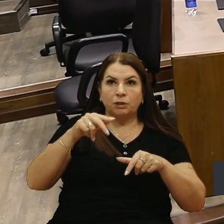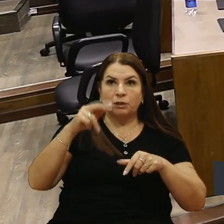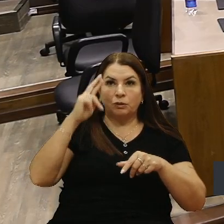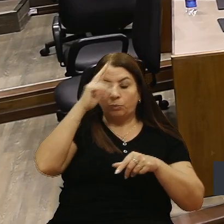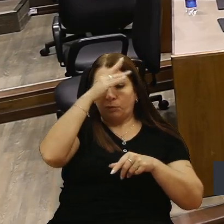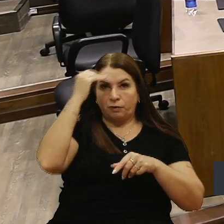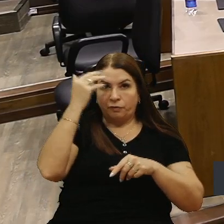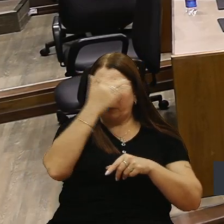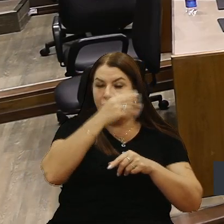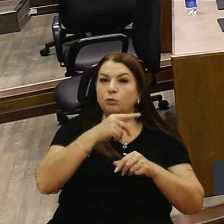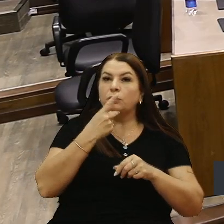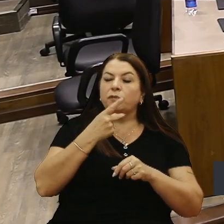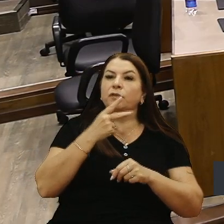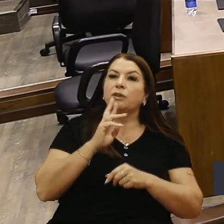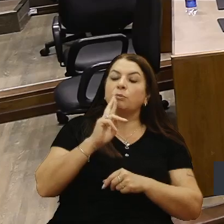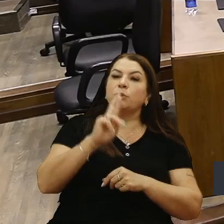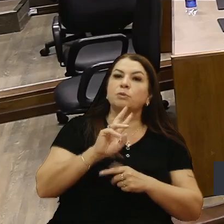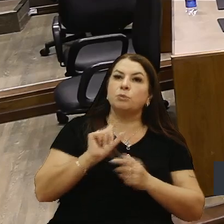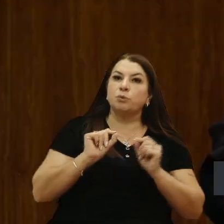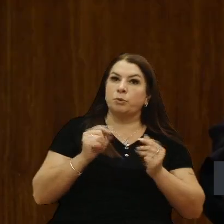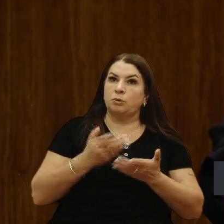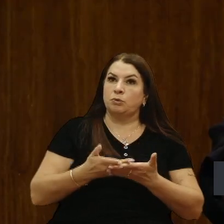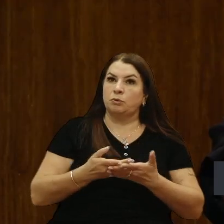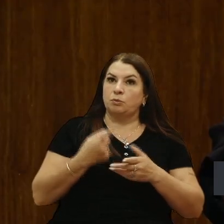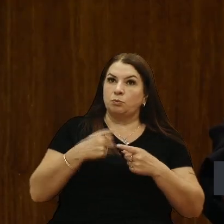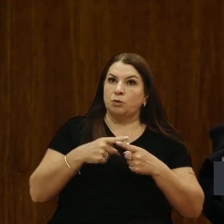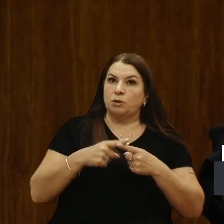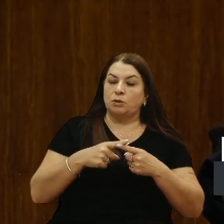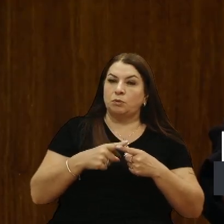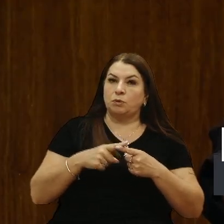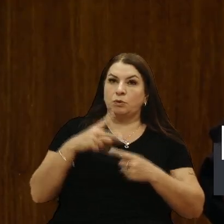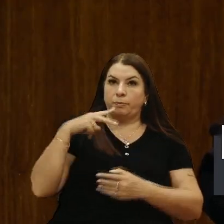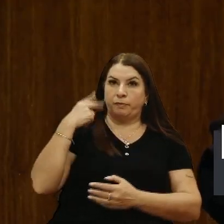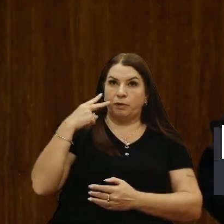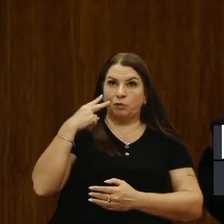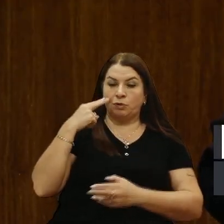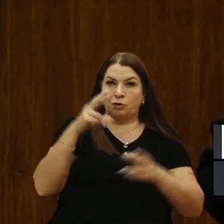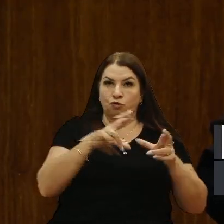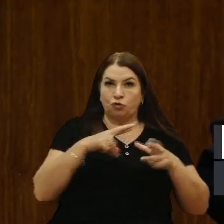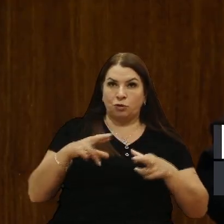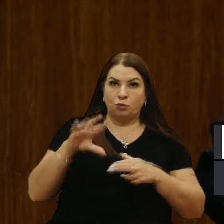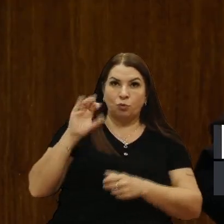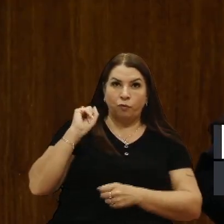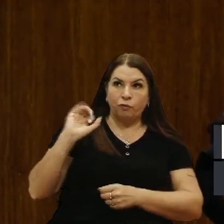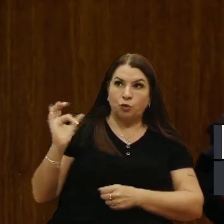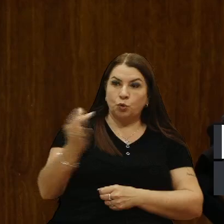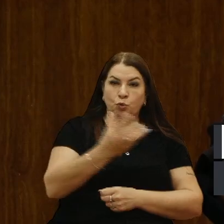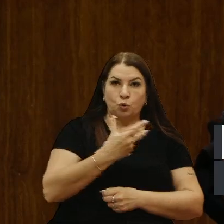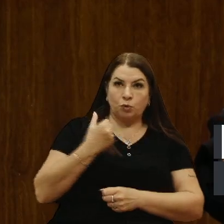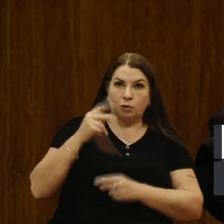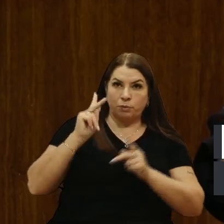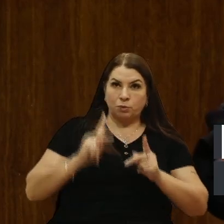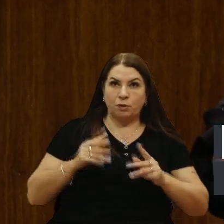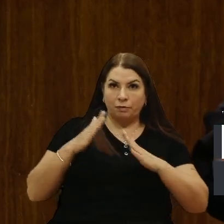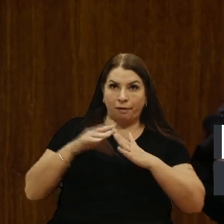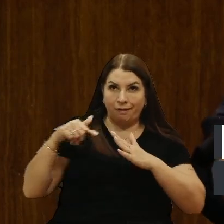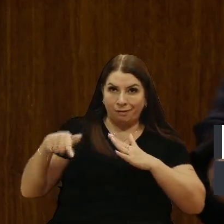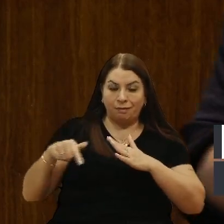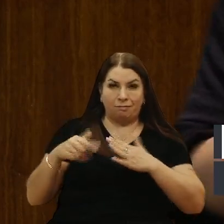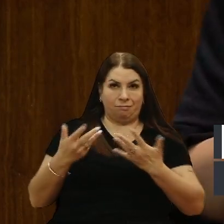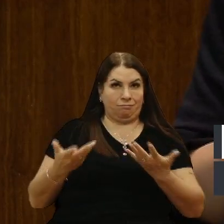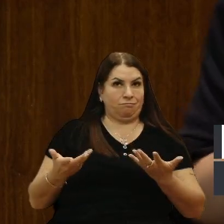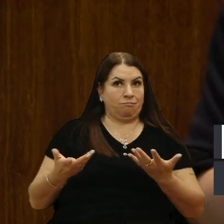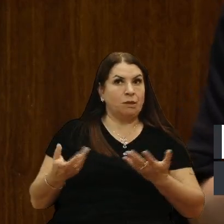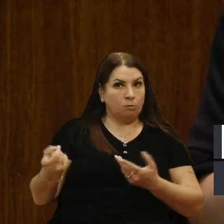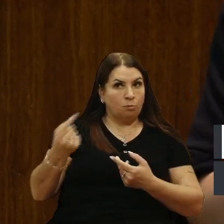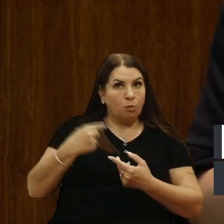e se lhe deram algum retorno sobre isso. Porque quando uma vereadora da região que ouve isso de vários moradores